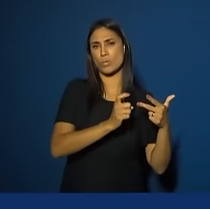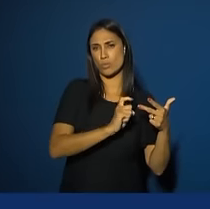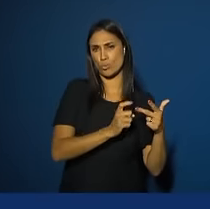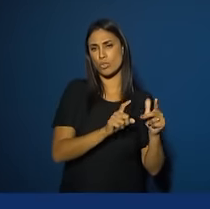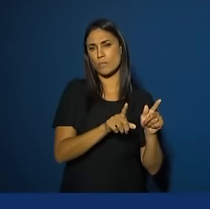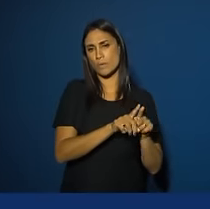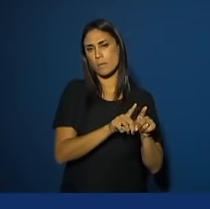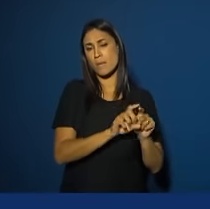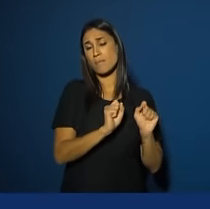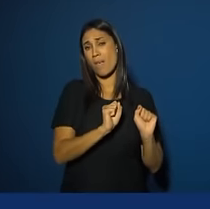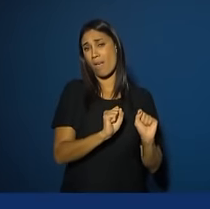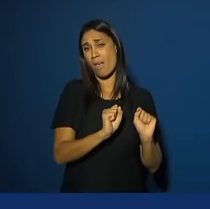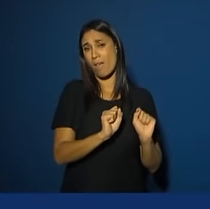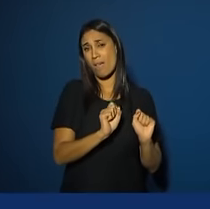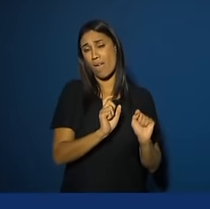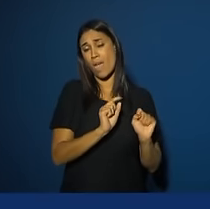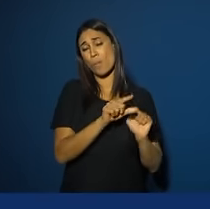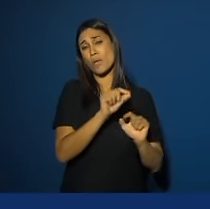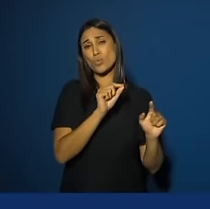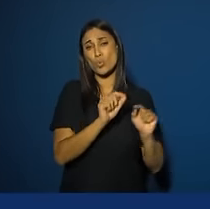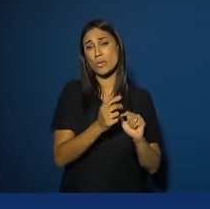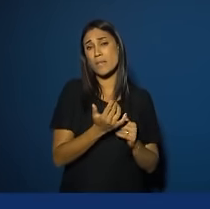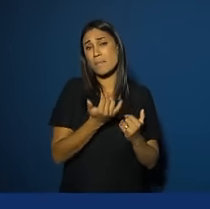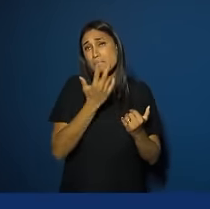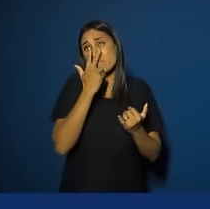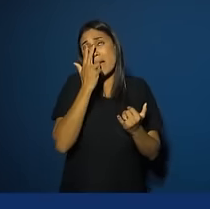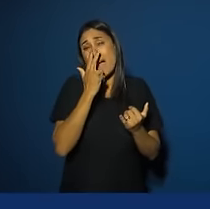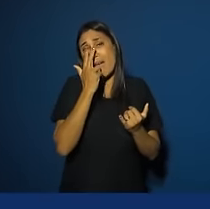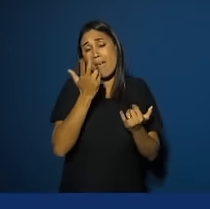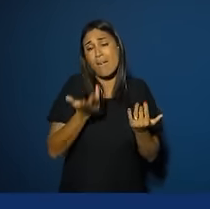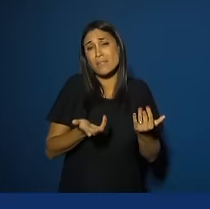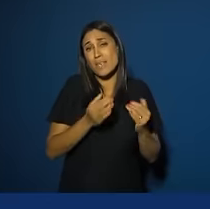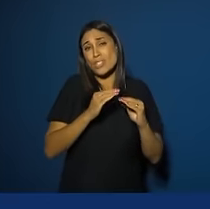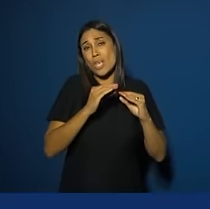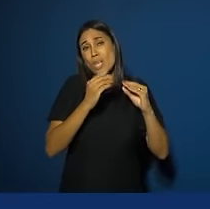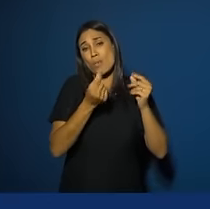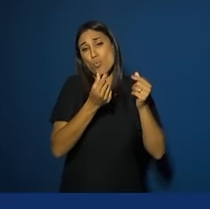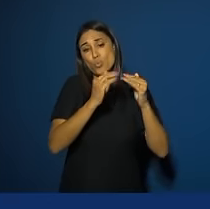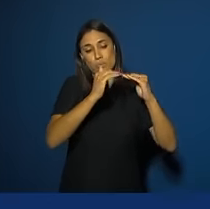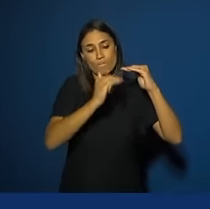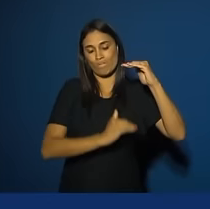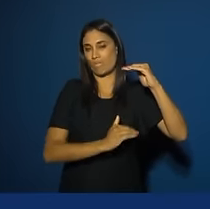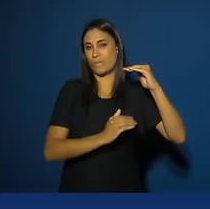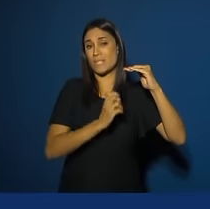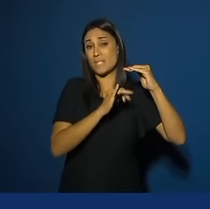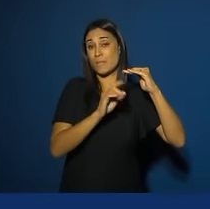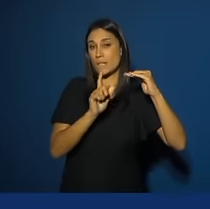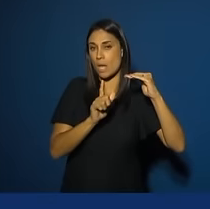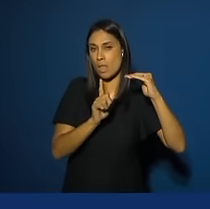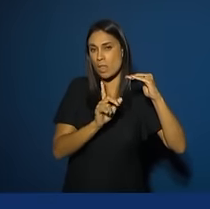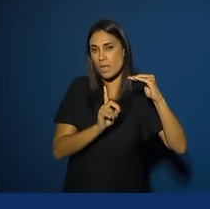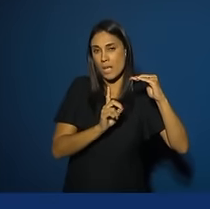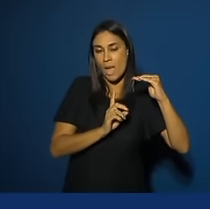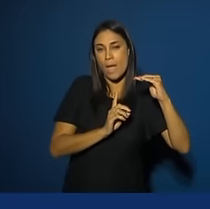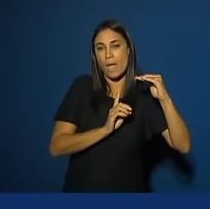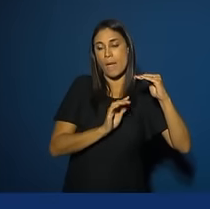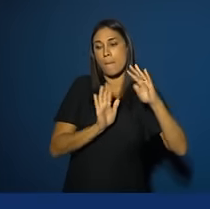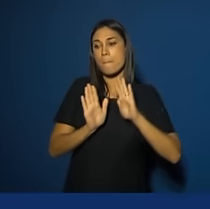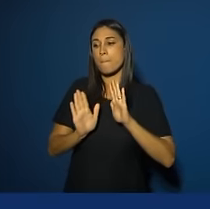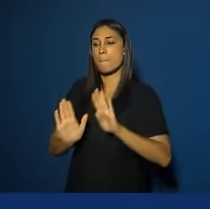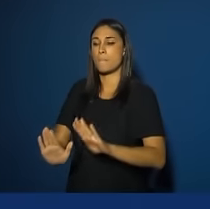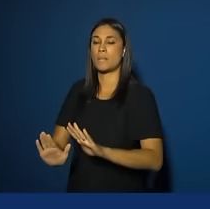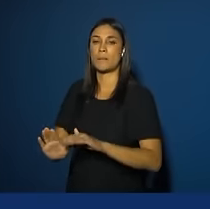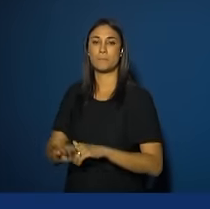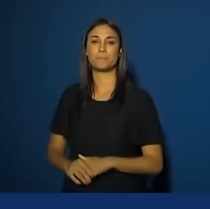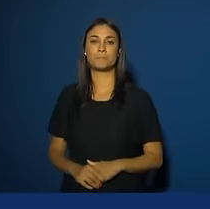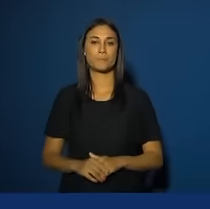presidente, é uma alternativa que parece ser de baixo custo, quando você realmente não quer fazer, quer manter, né, quer atingir essa meta de